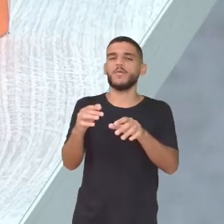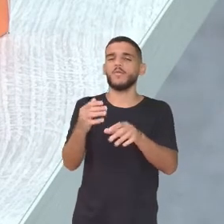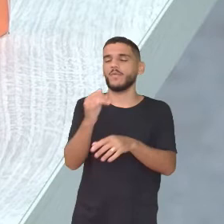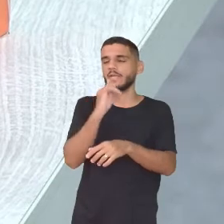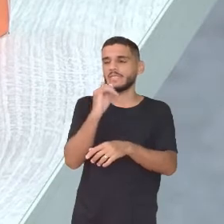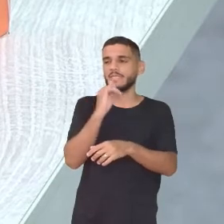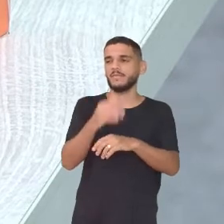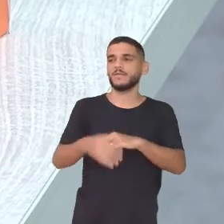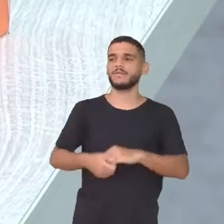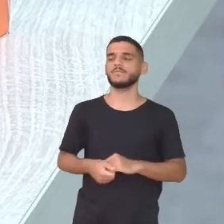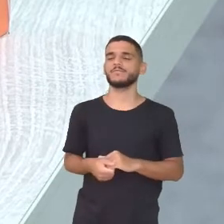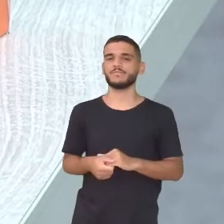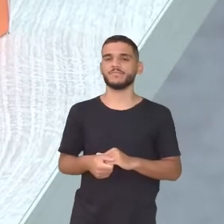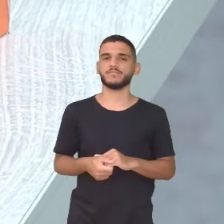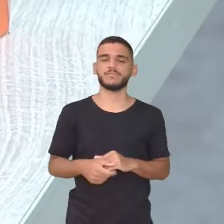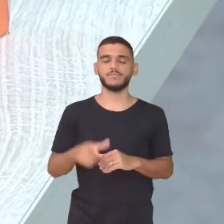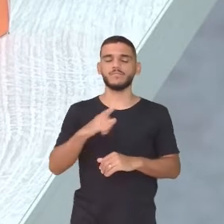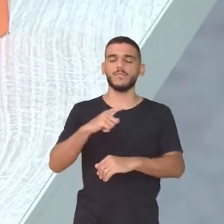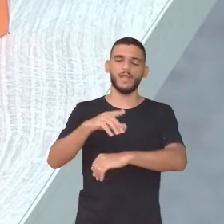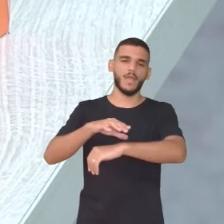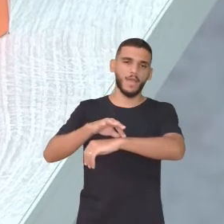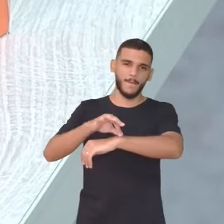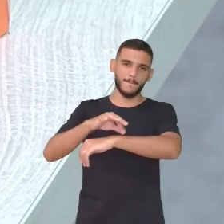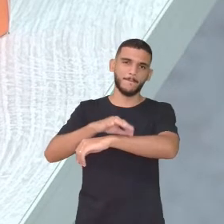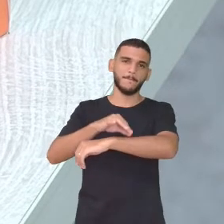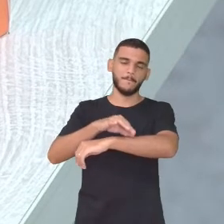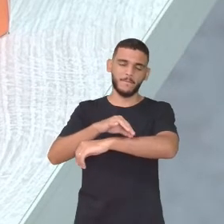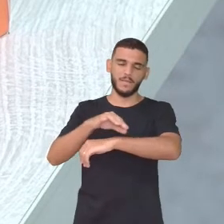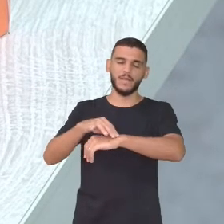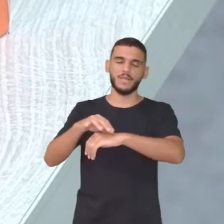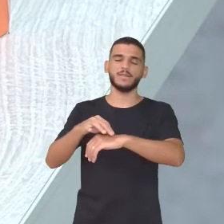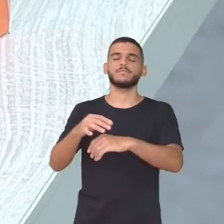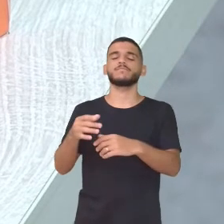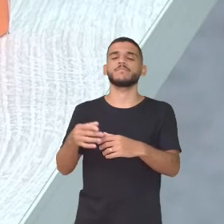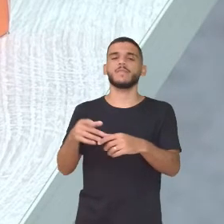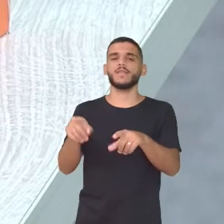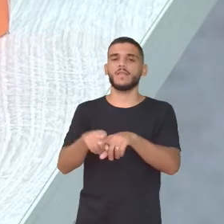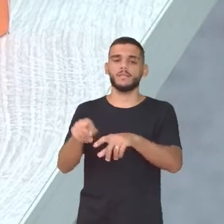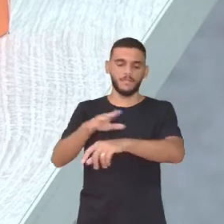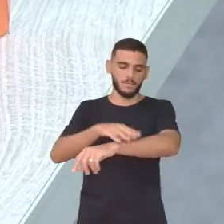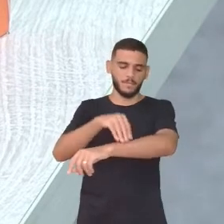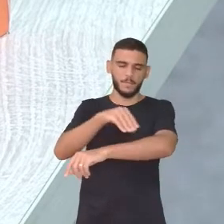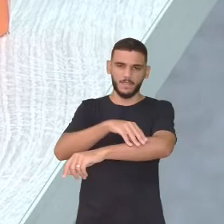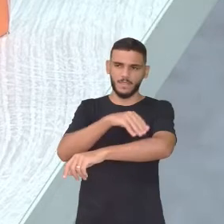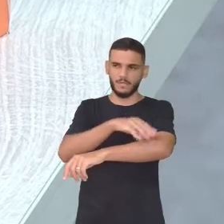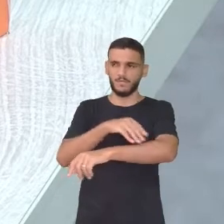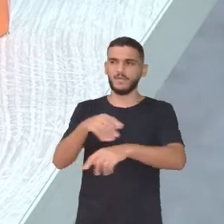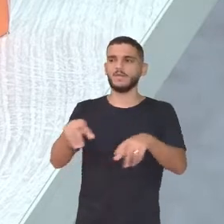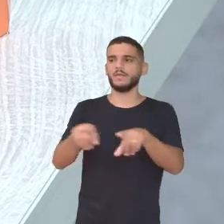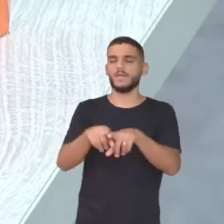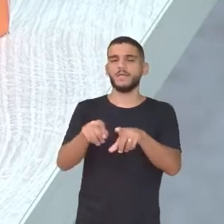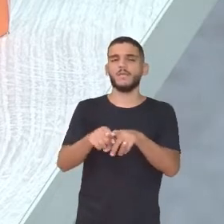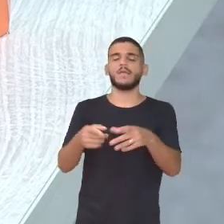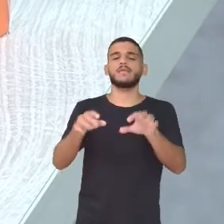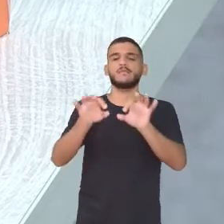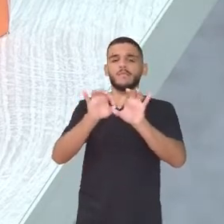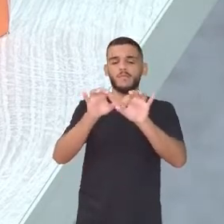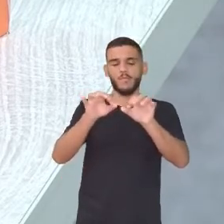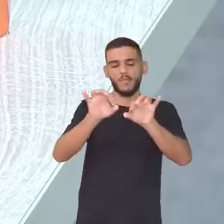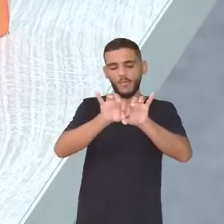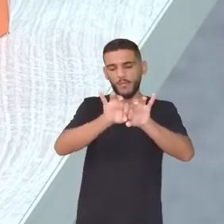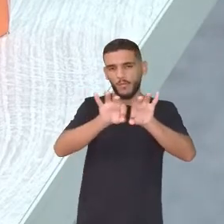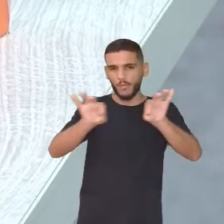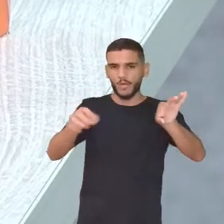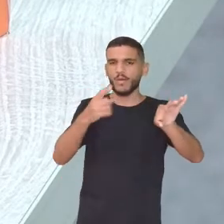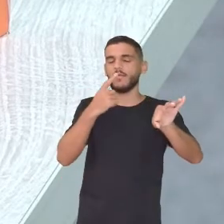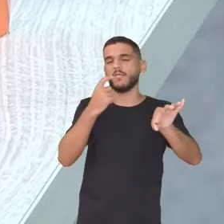Esses tubinhos que eu fiz de massa, eu estou querendo representar os pelos, né? E aí também os vasos sanguíneos,